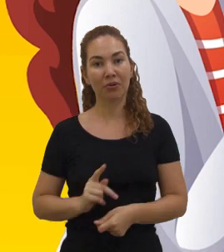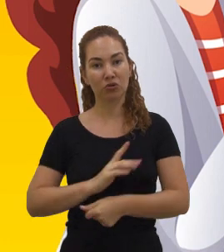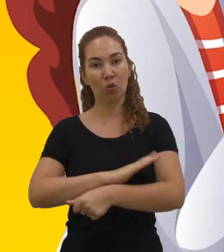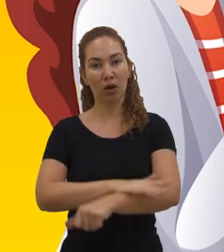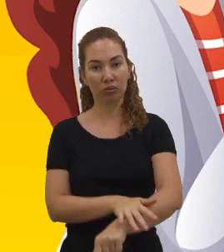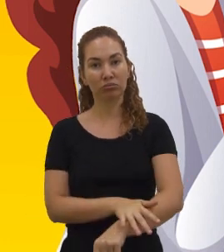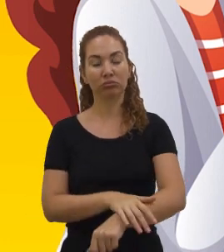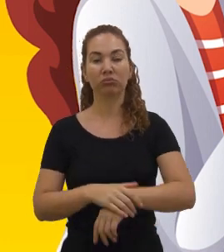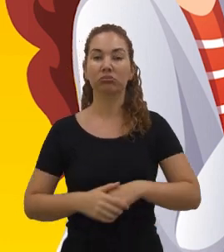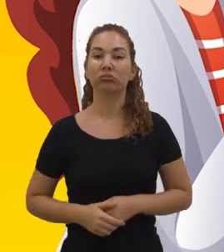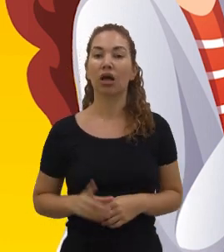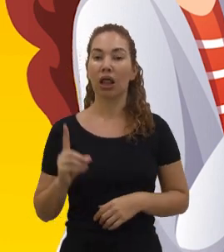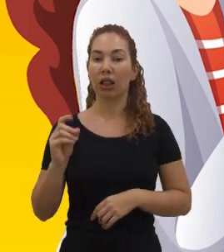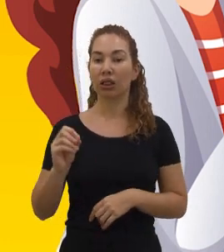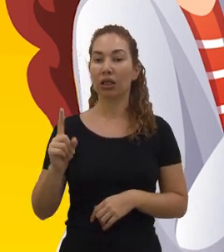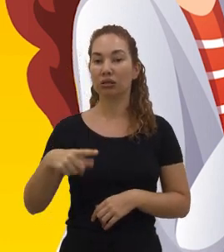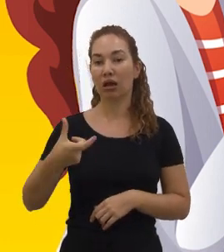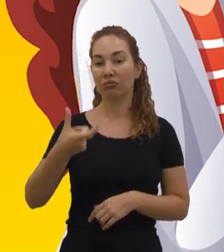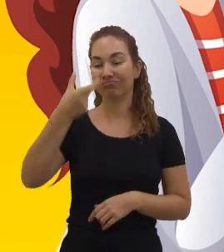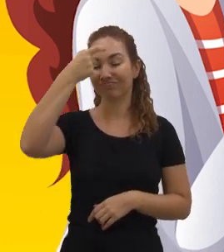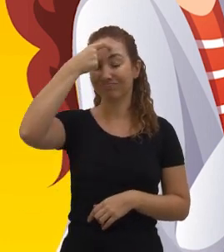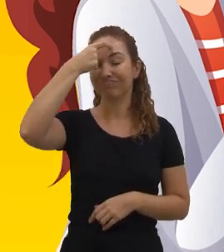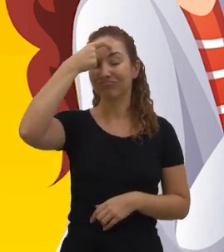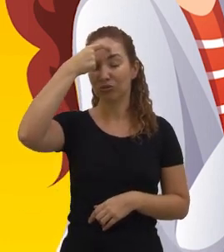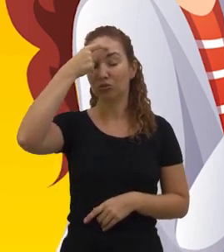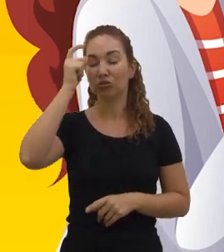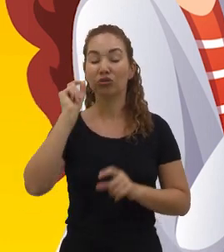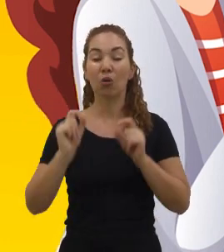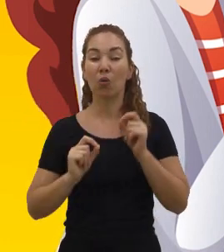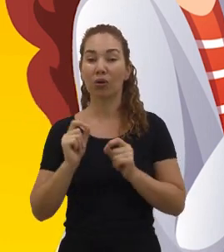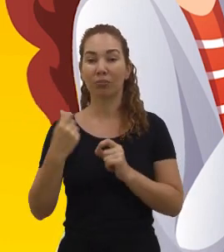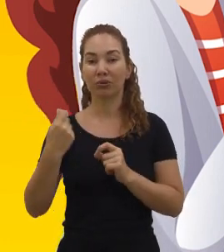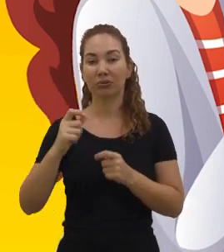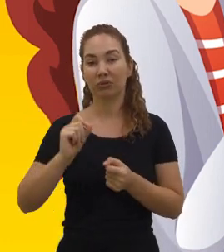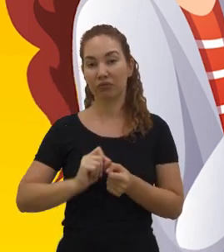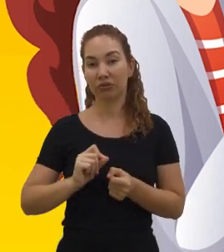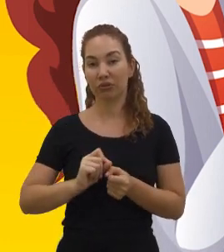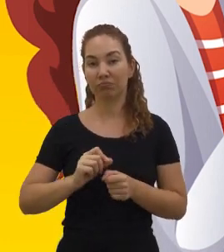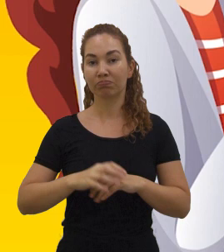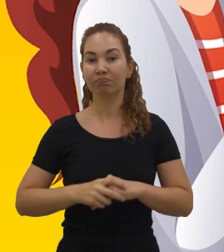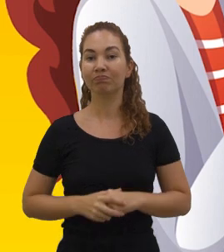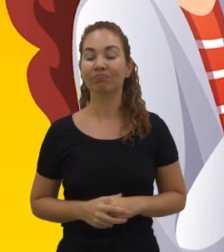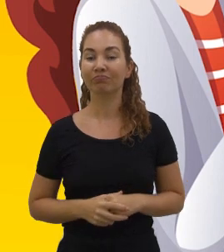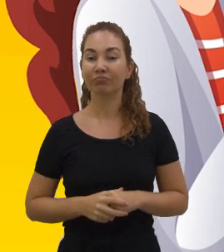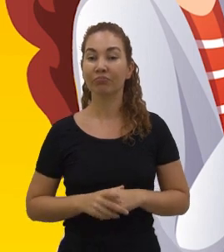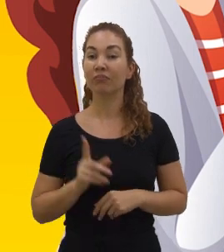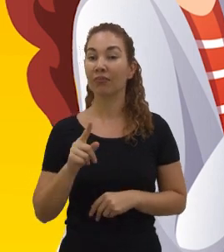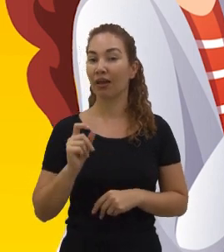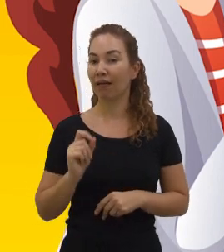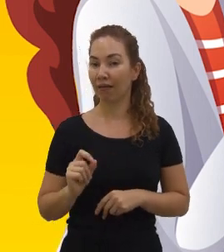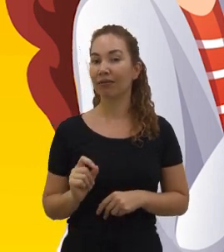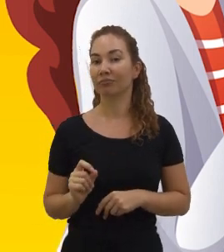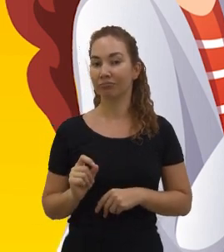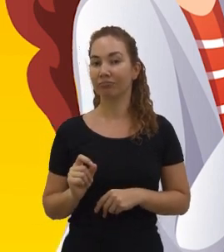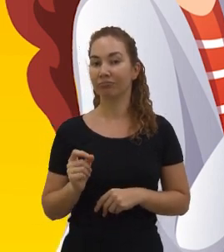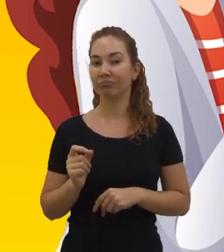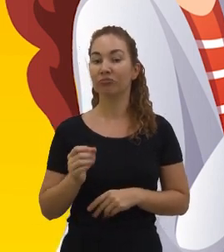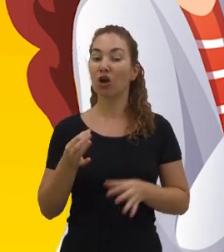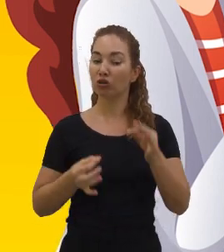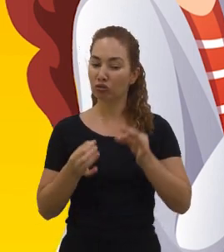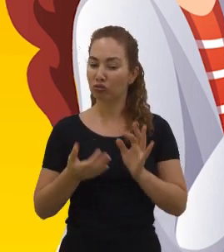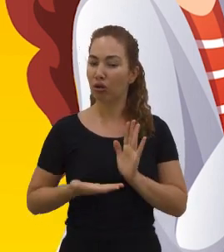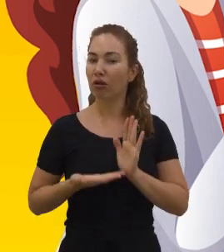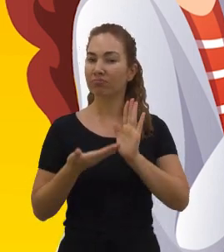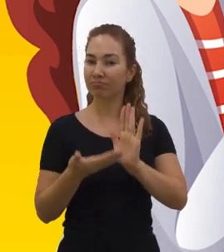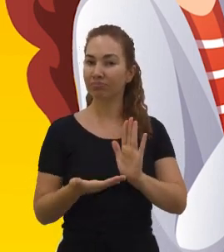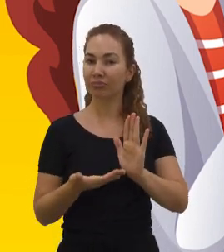a 10ª ação é conscientizar acerca das providências a tomar. E é isso, sabe? Tipo, a justiça tá aí, hoje em